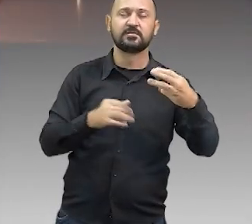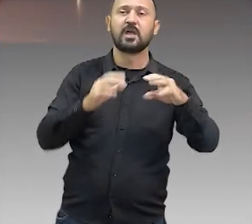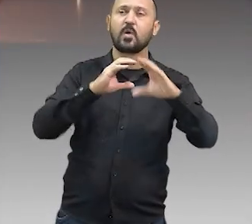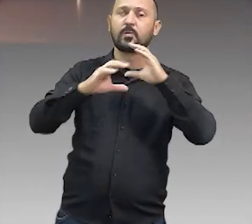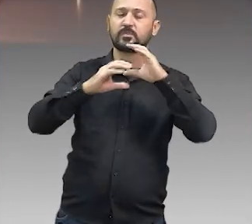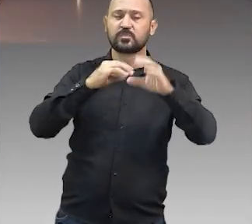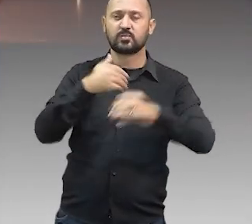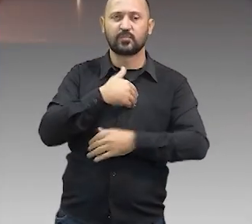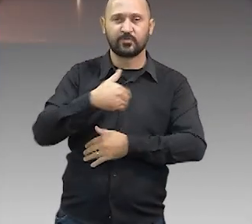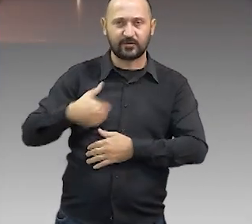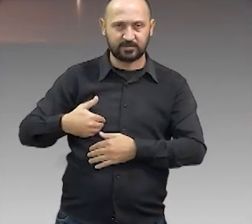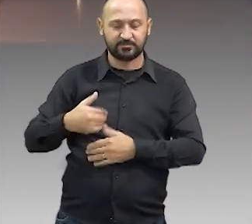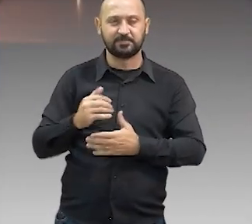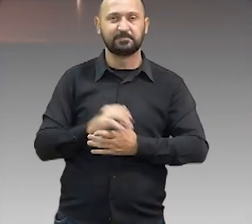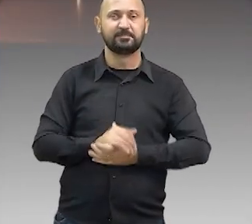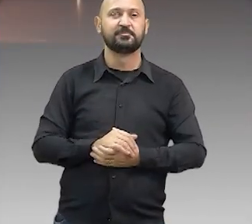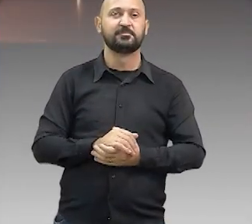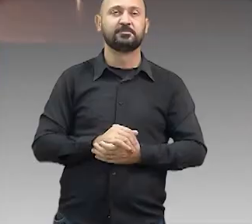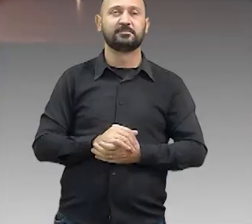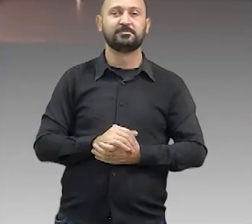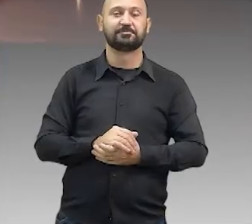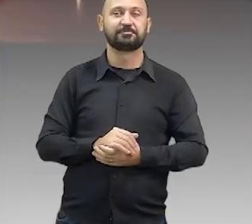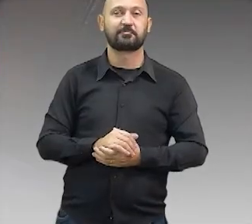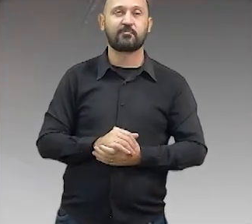na comunicação do governo.